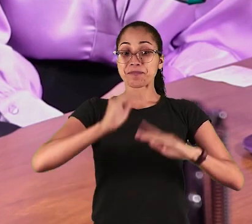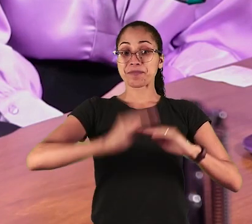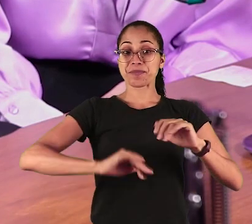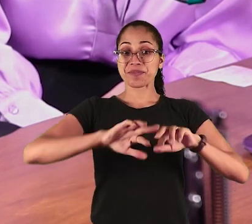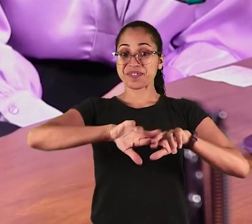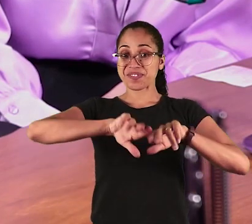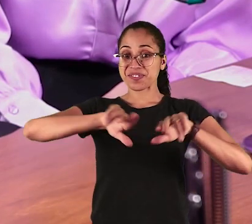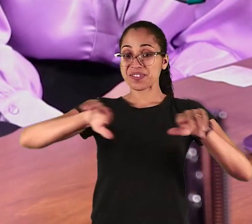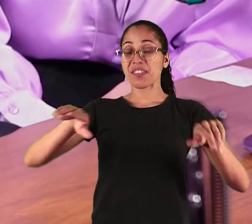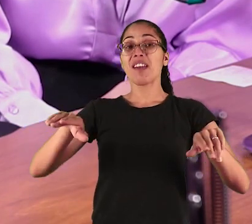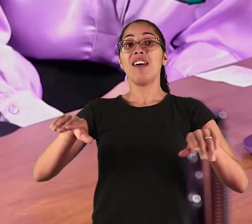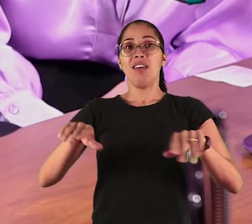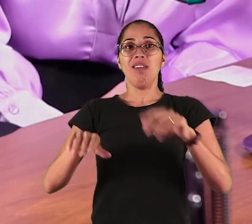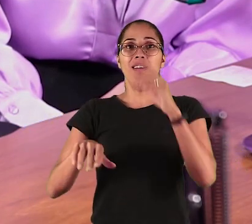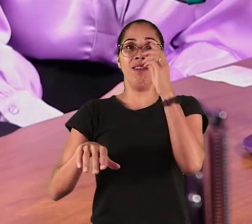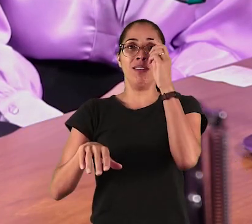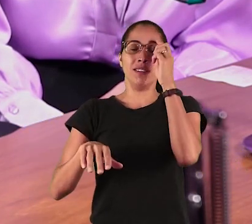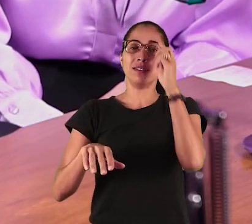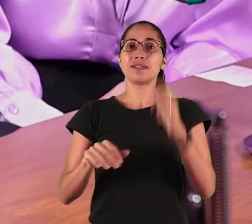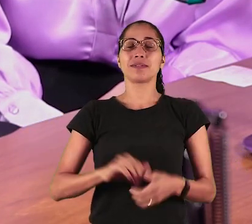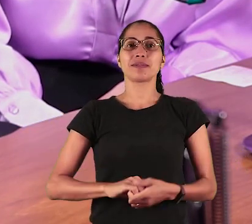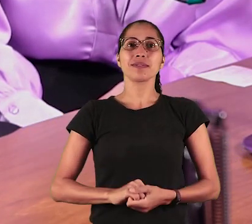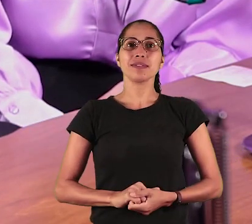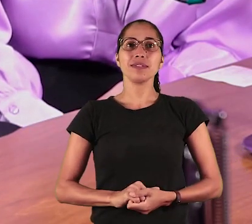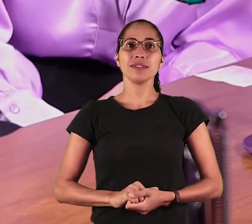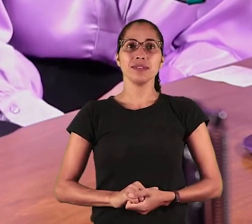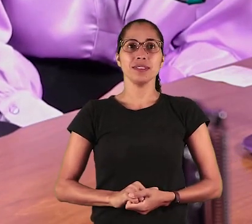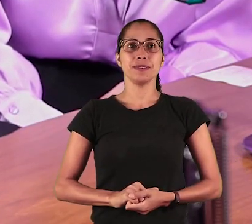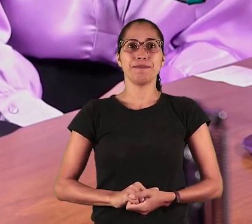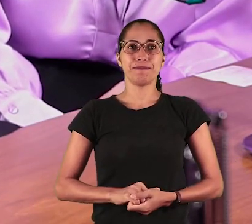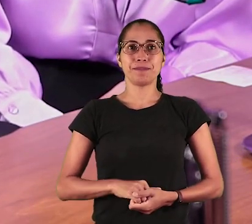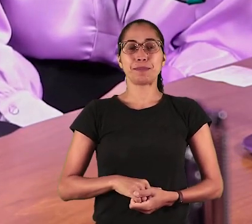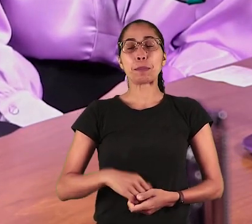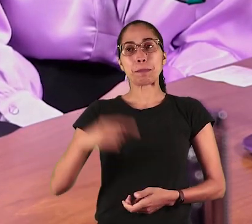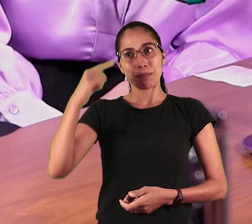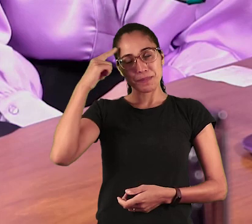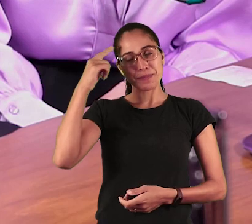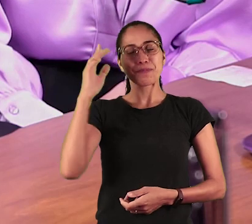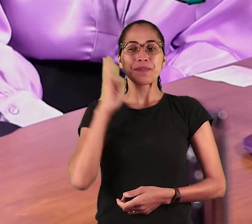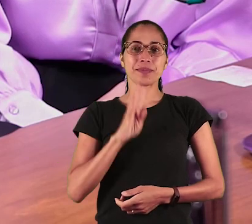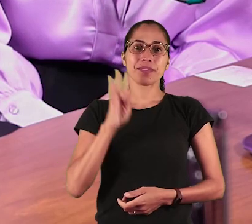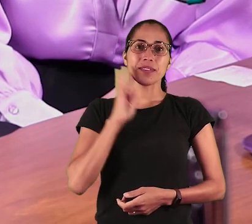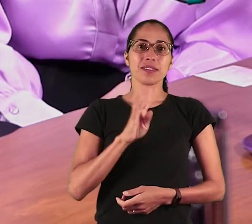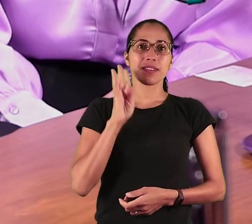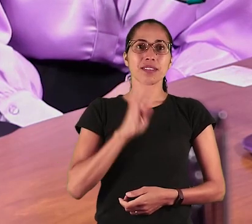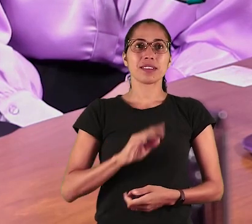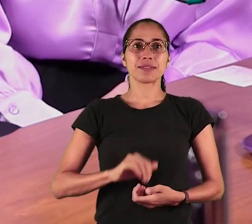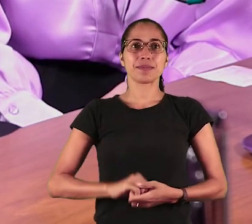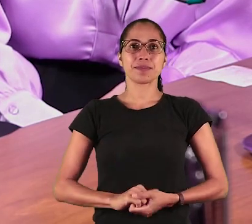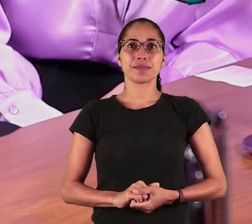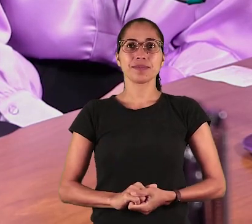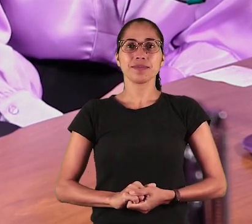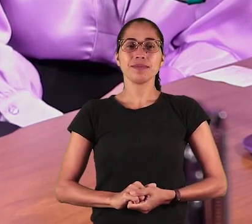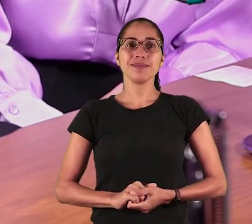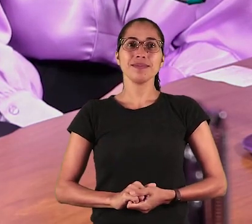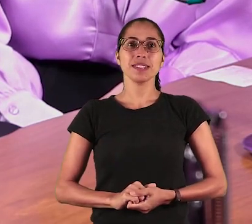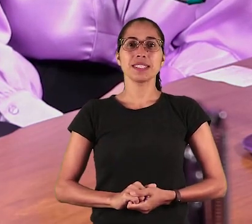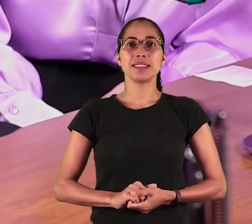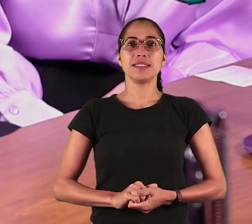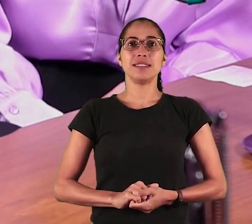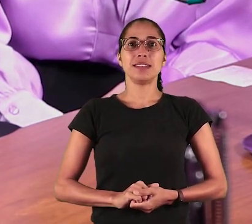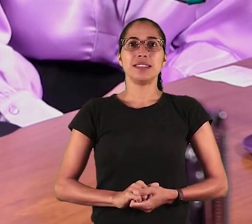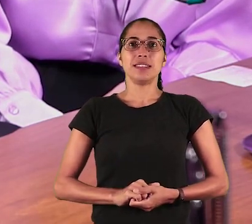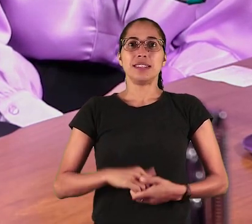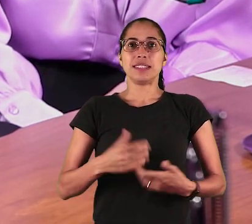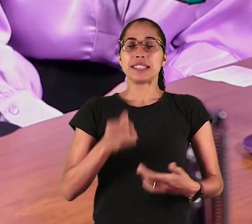talentos e questões extremamente hard né todas vocês fazem Então acho que isso também é legal a gente deixar mas eu